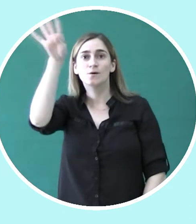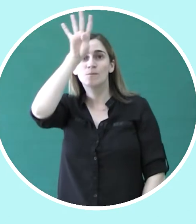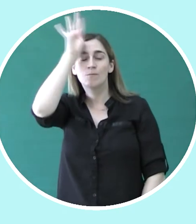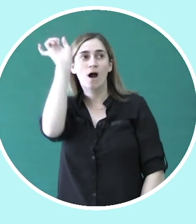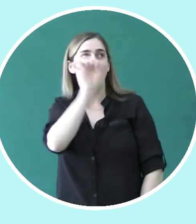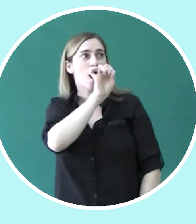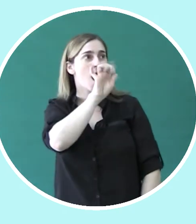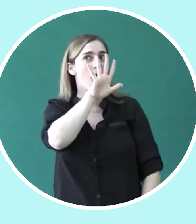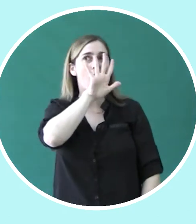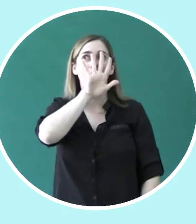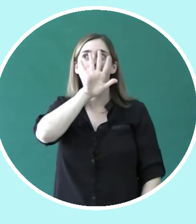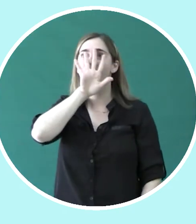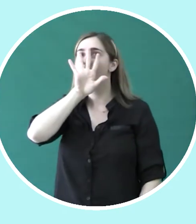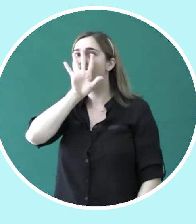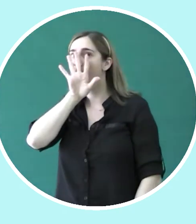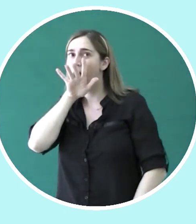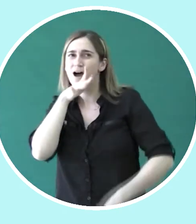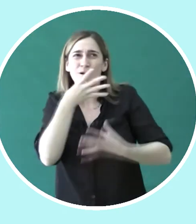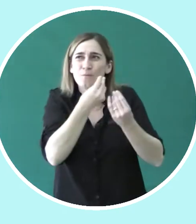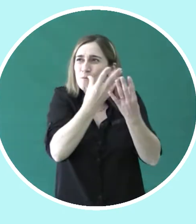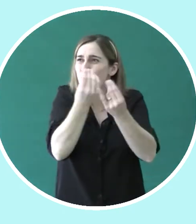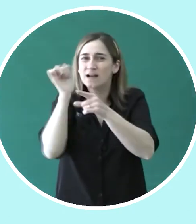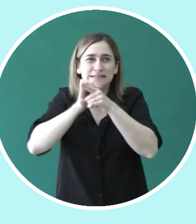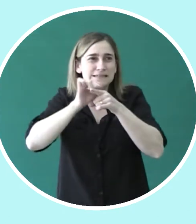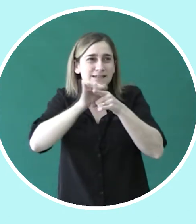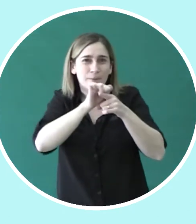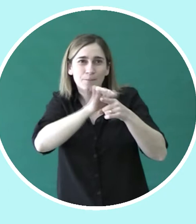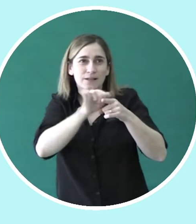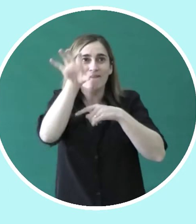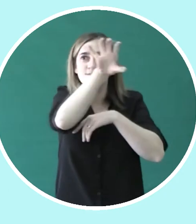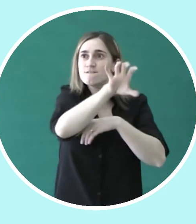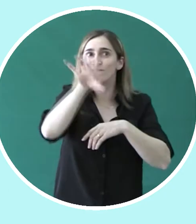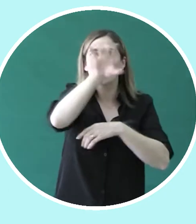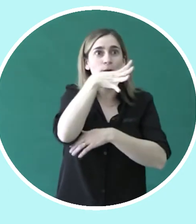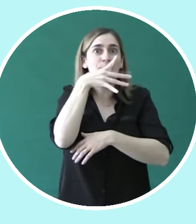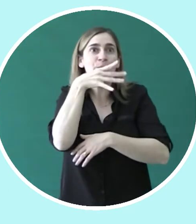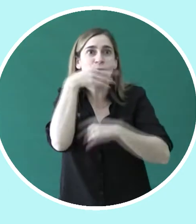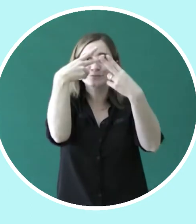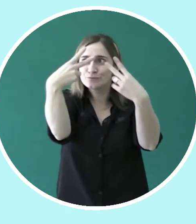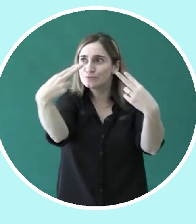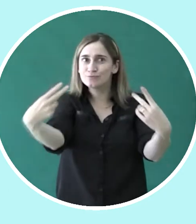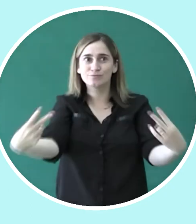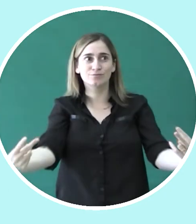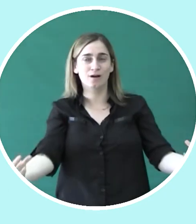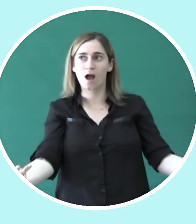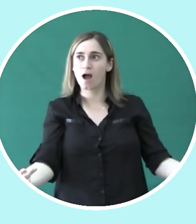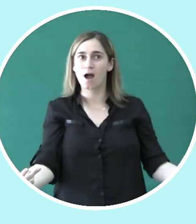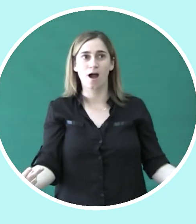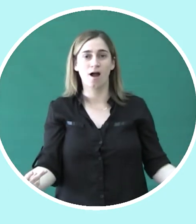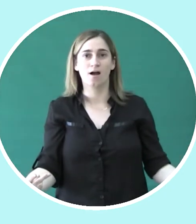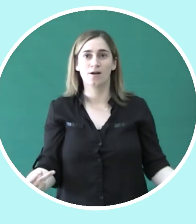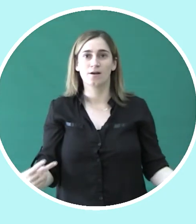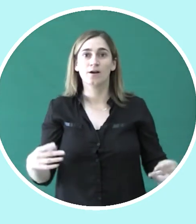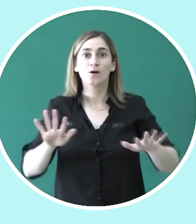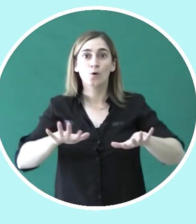Leopoldo ficara encantado com tantas sapatilhas de formas e cores diferentes. Ao